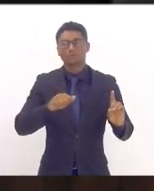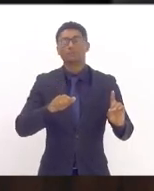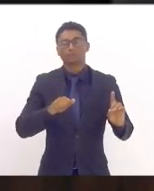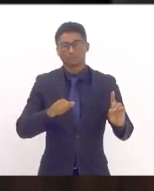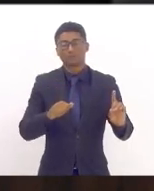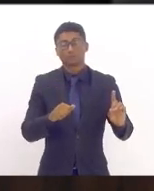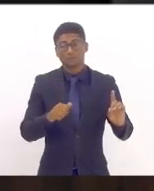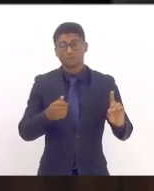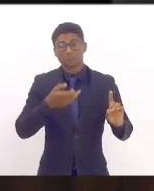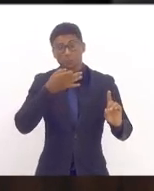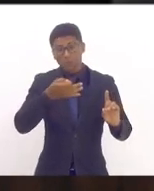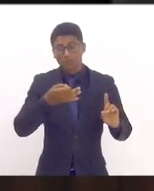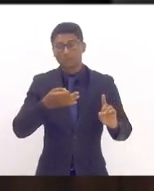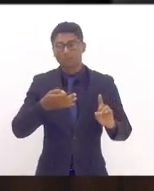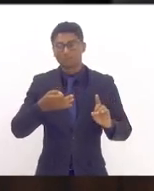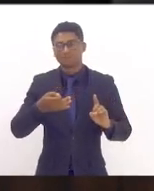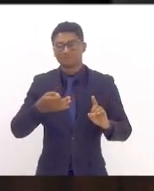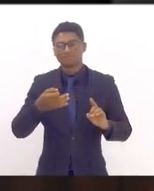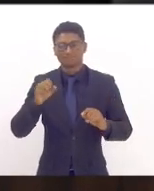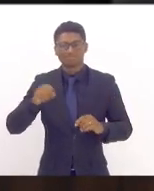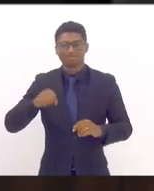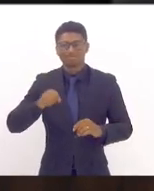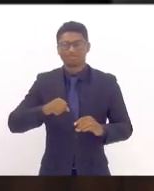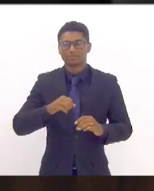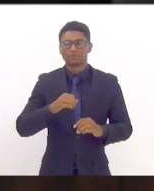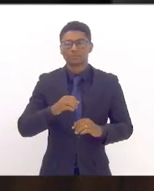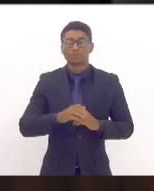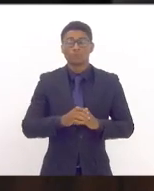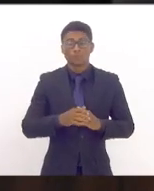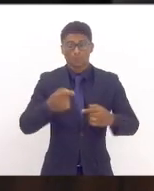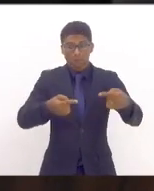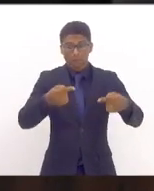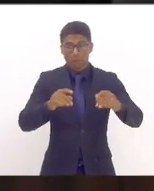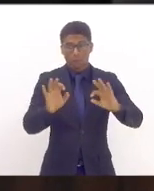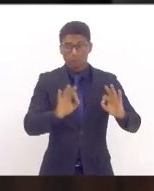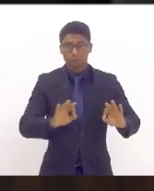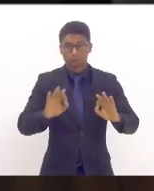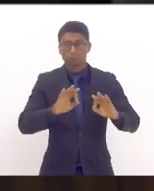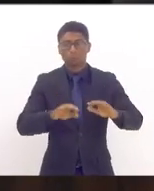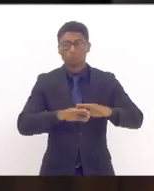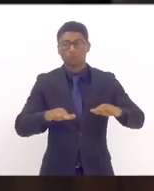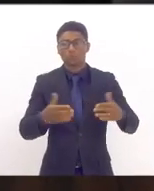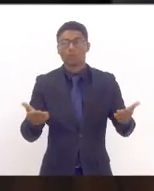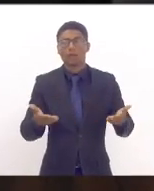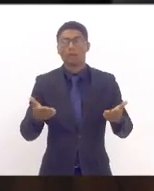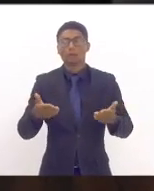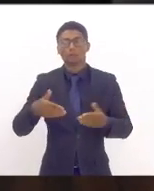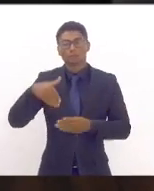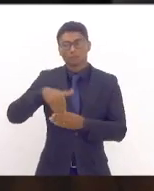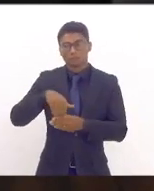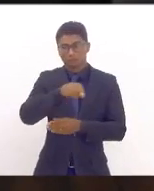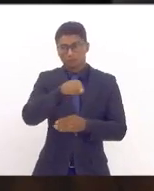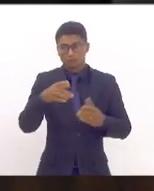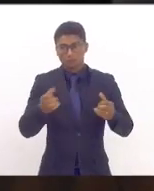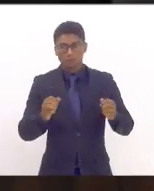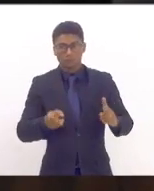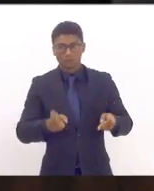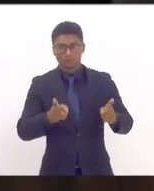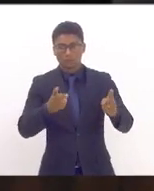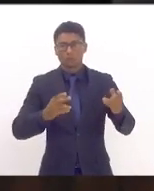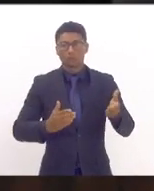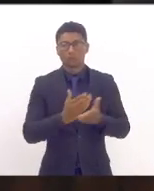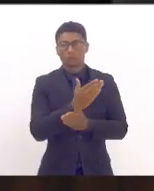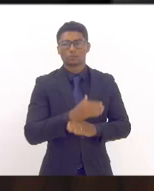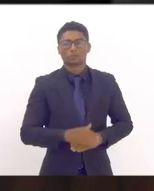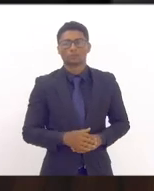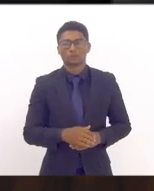de proporções dela Chico Machado em discussão encerrado a discussão e votação senhores que aprovam permaneças Como